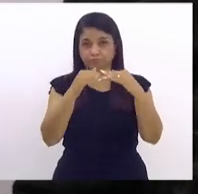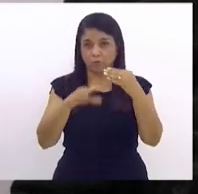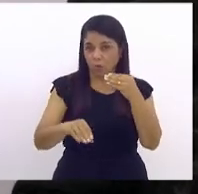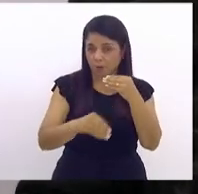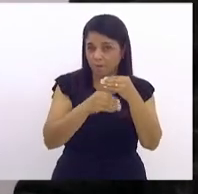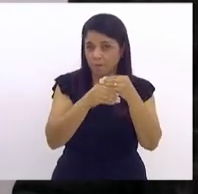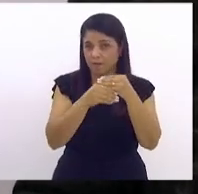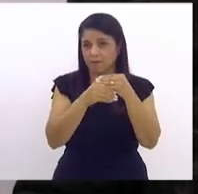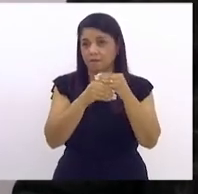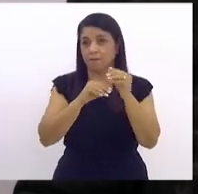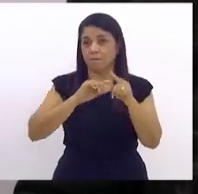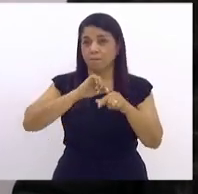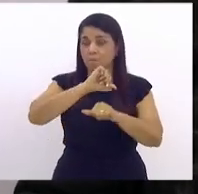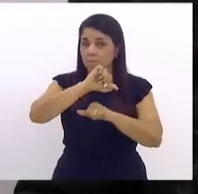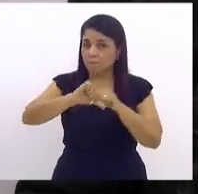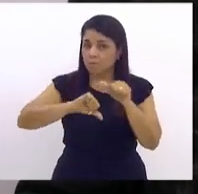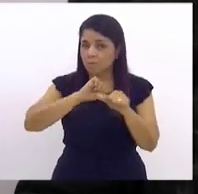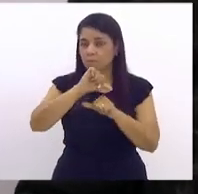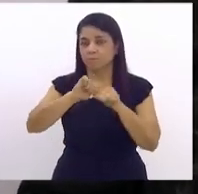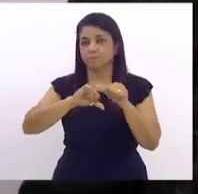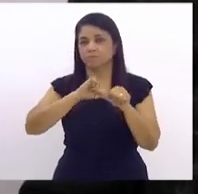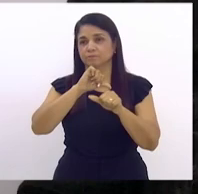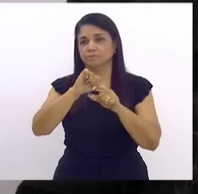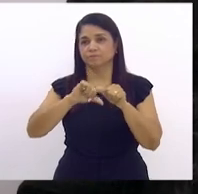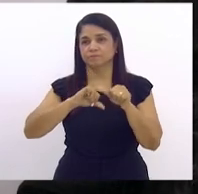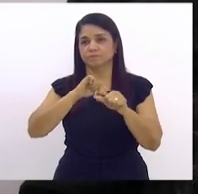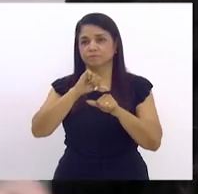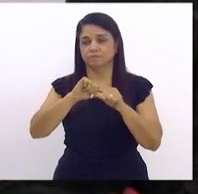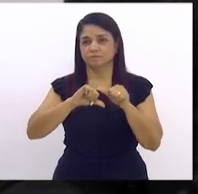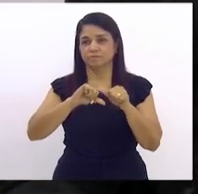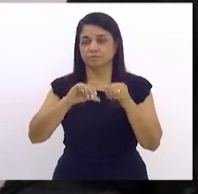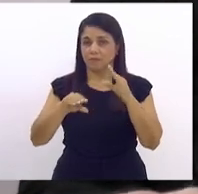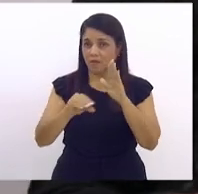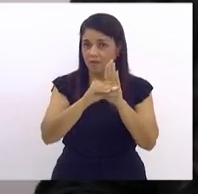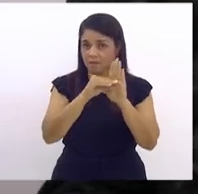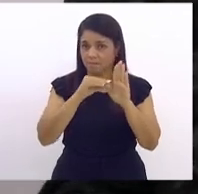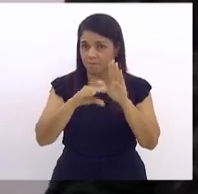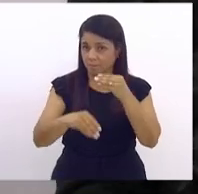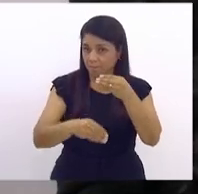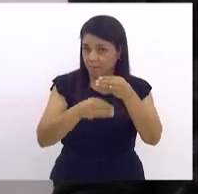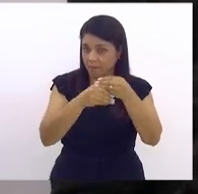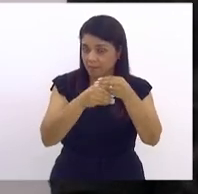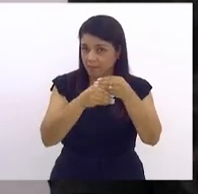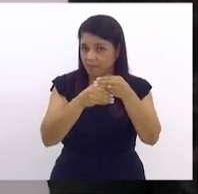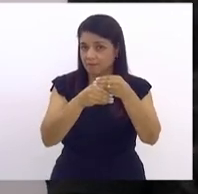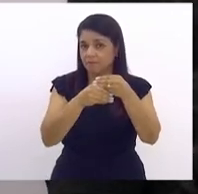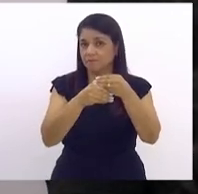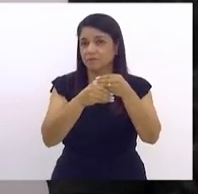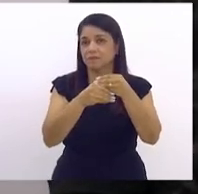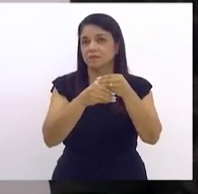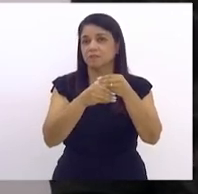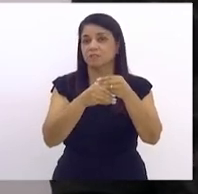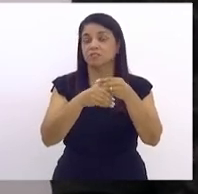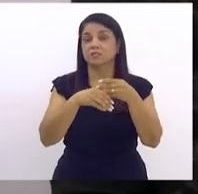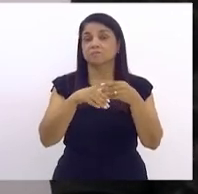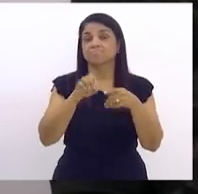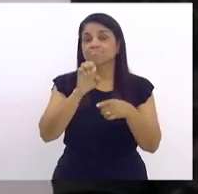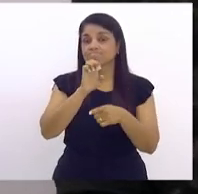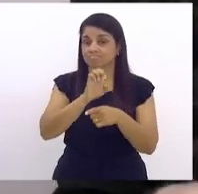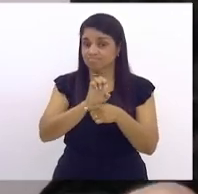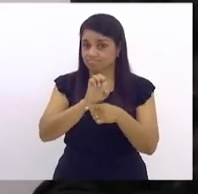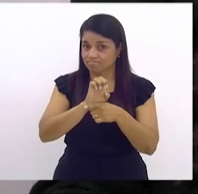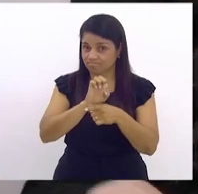emendas, modificando também a ementa, colocando a questão da rede